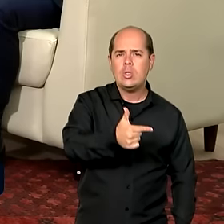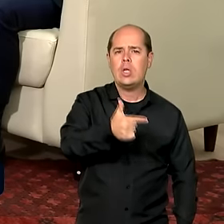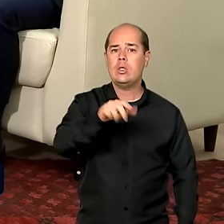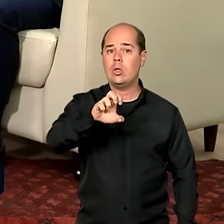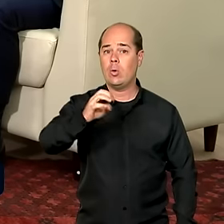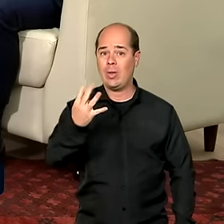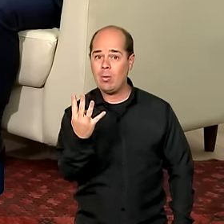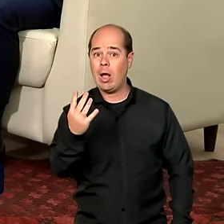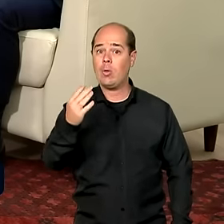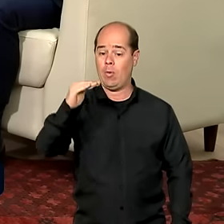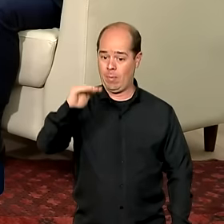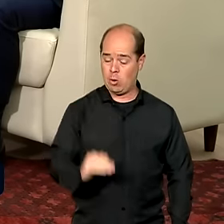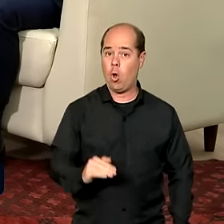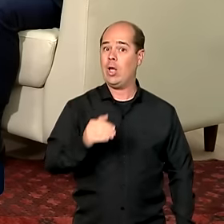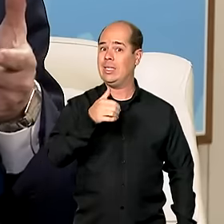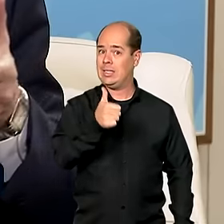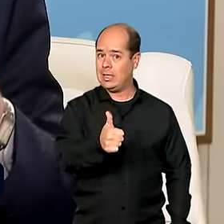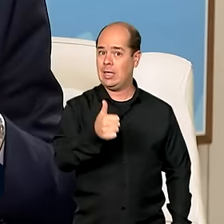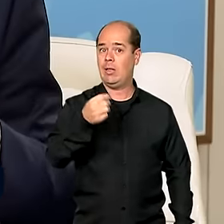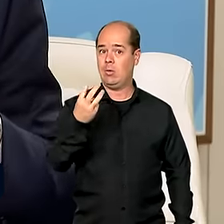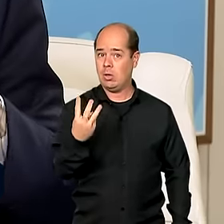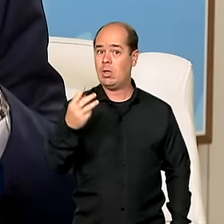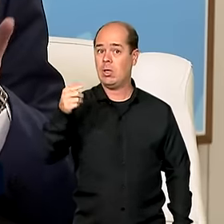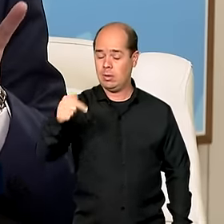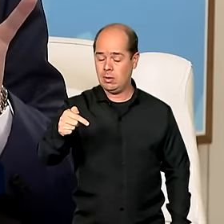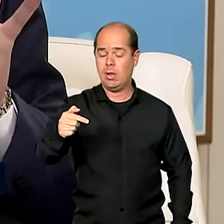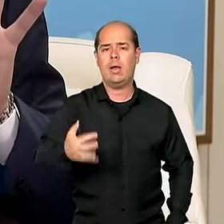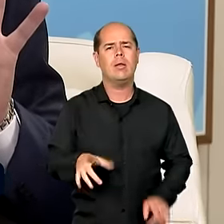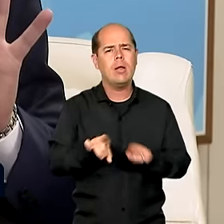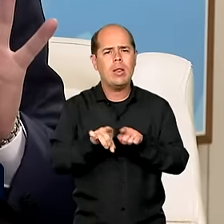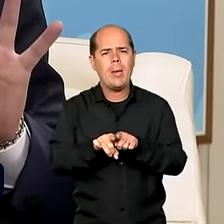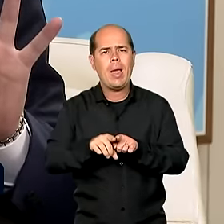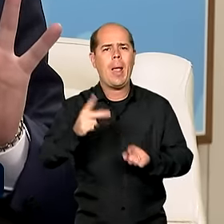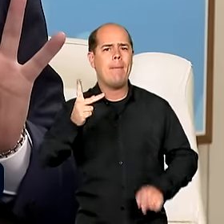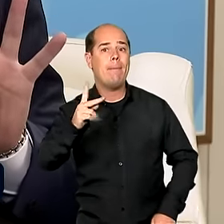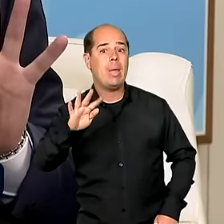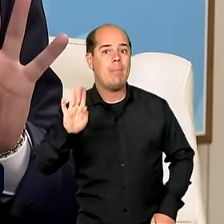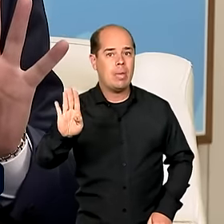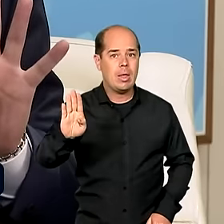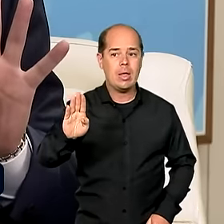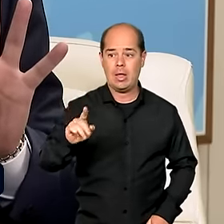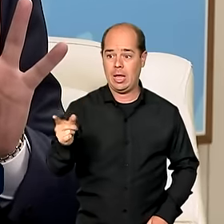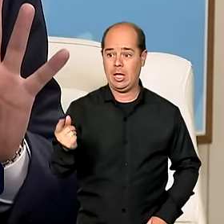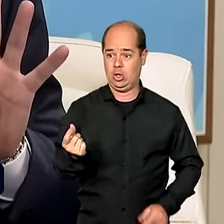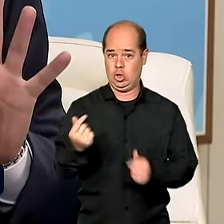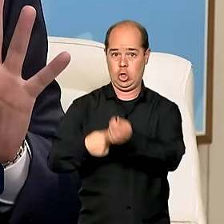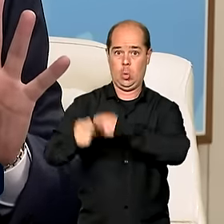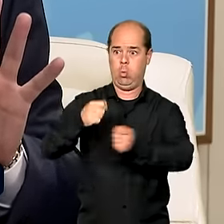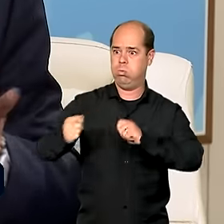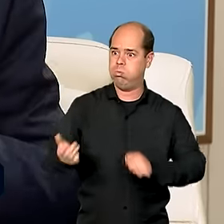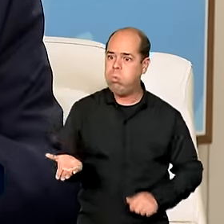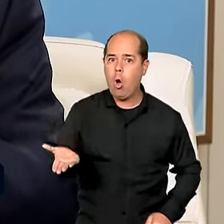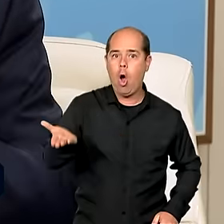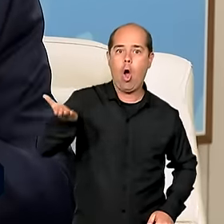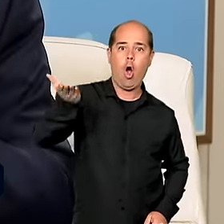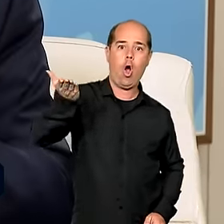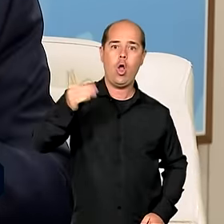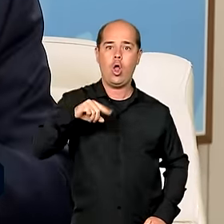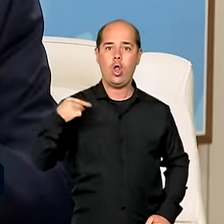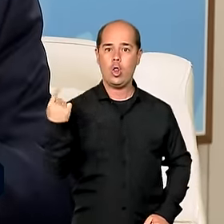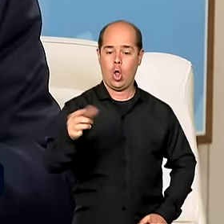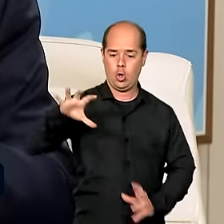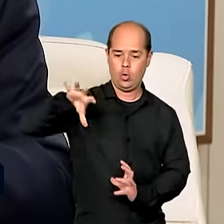eh aumento do PIB o Brasil passou a ser a nona maior economia do mundo nós